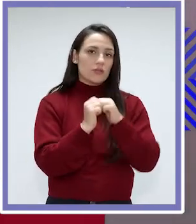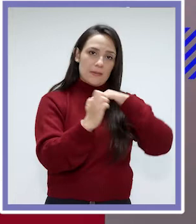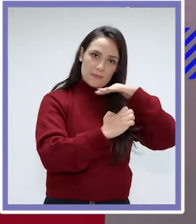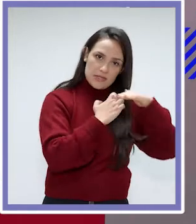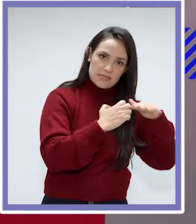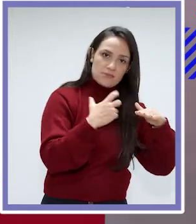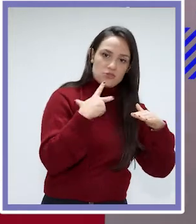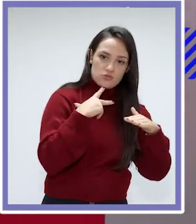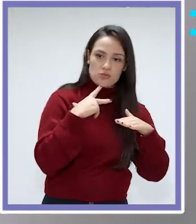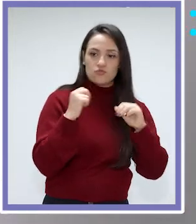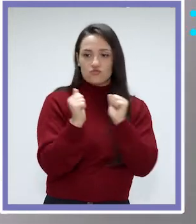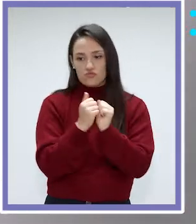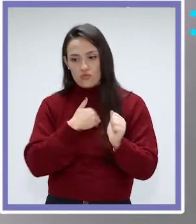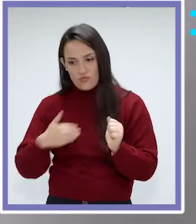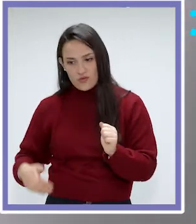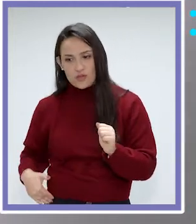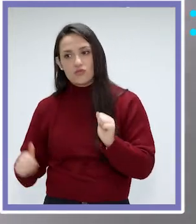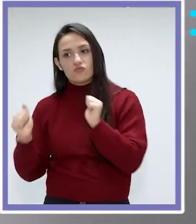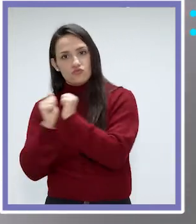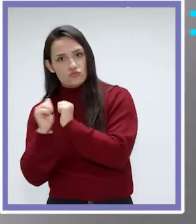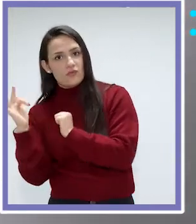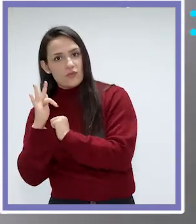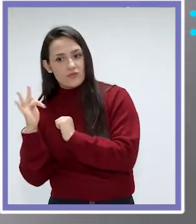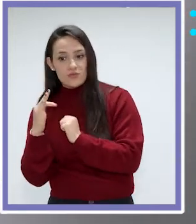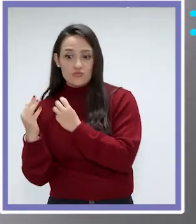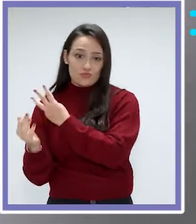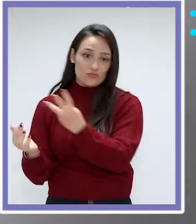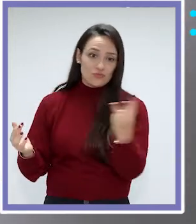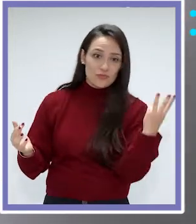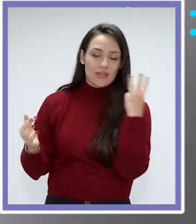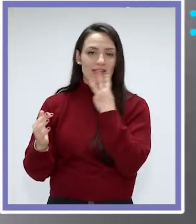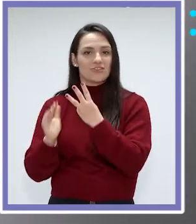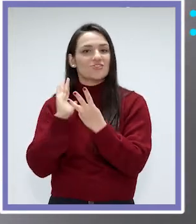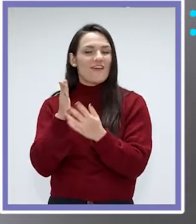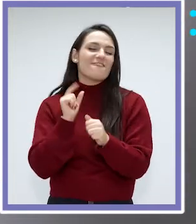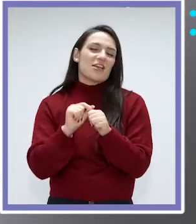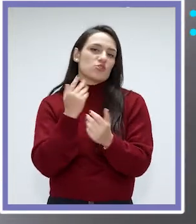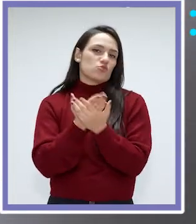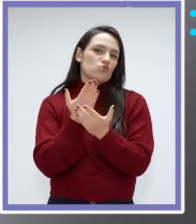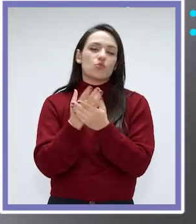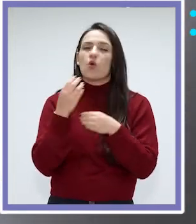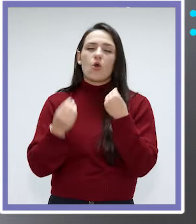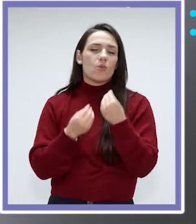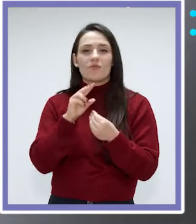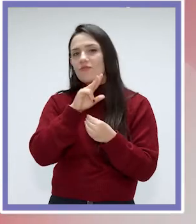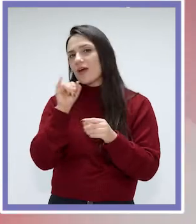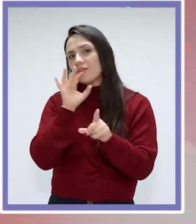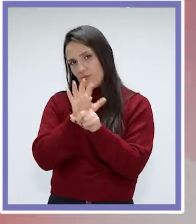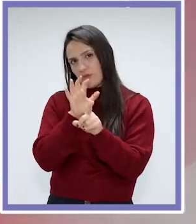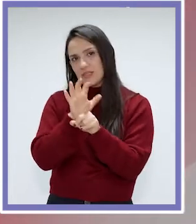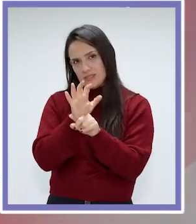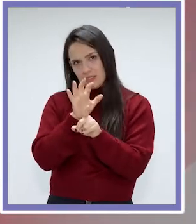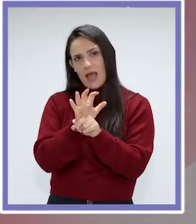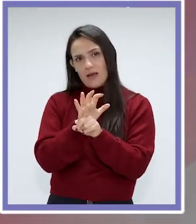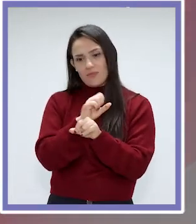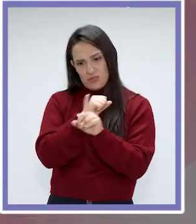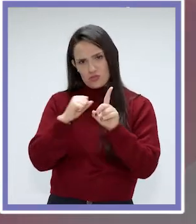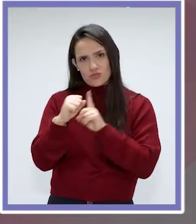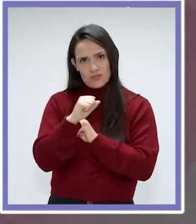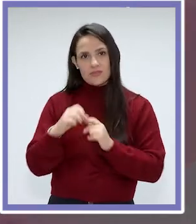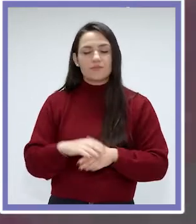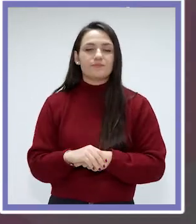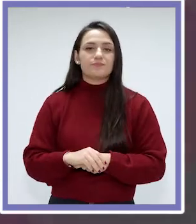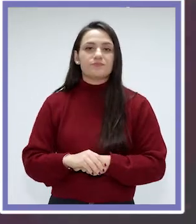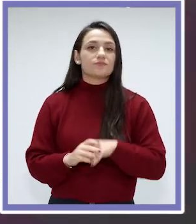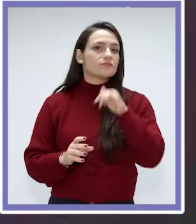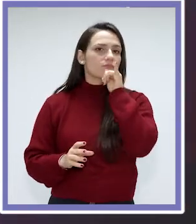já hoje de projeção de quais os impactos que vão acontecer em cada um dos municípios. E a partir desses estudos, a